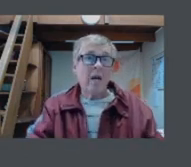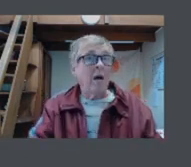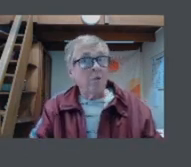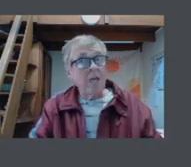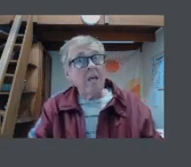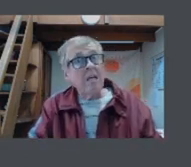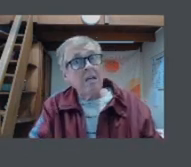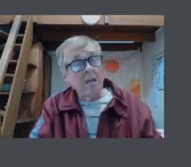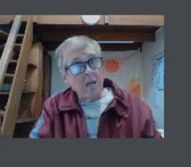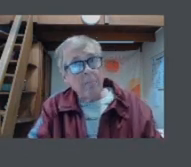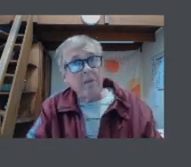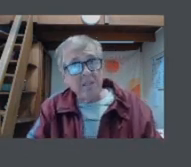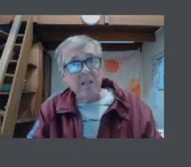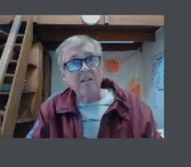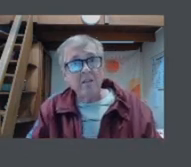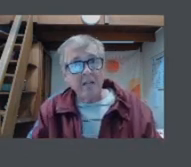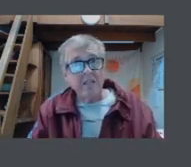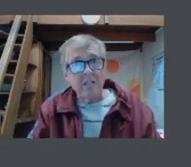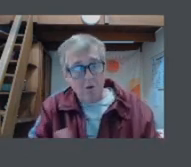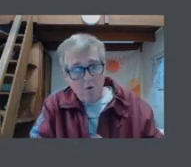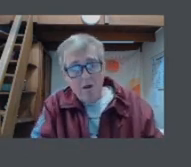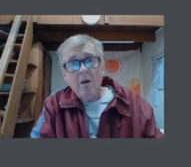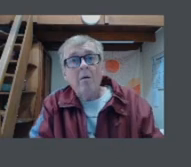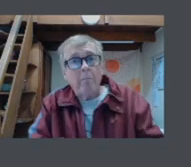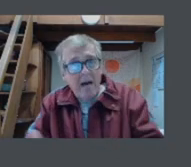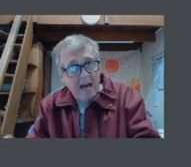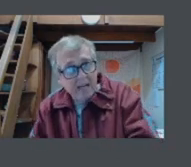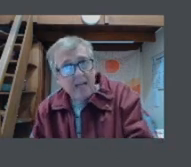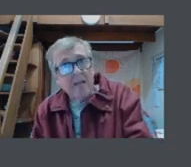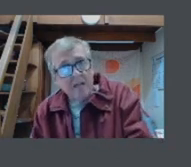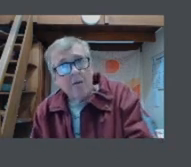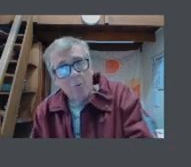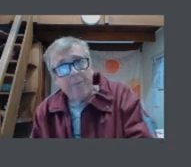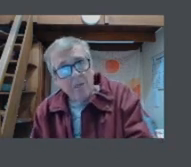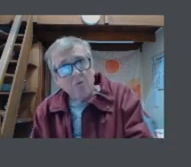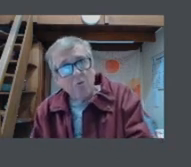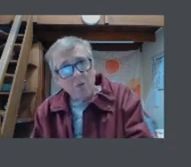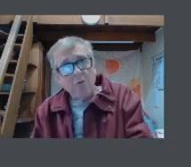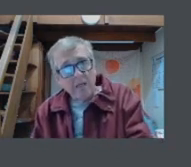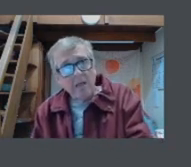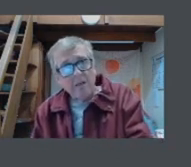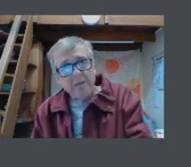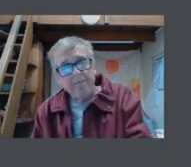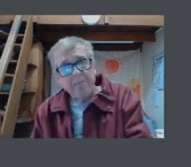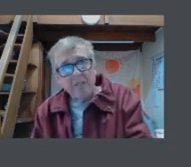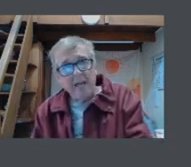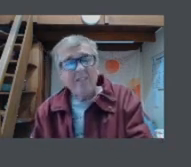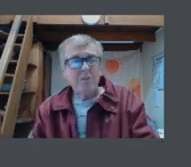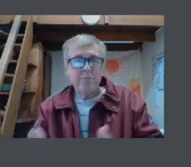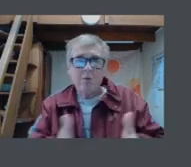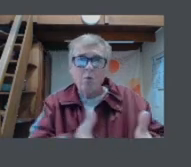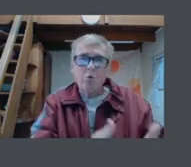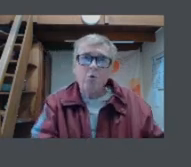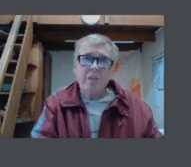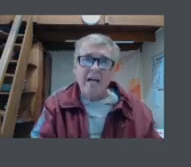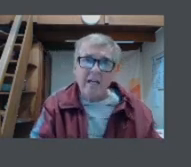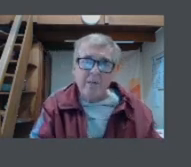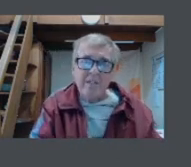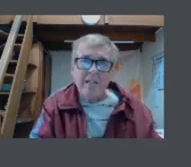Desde que seu carro tenha capacidade de tração para o peso do seu treino